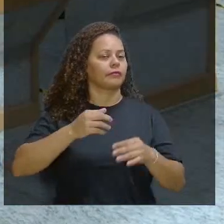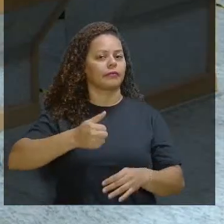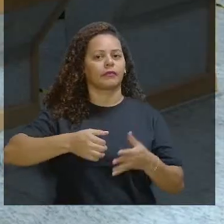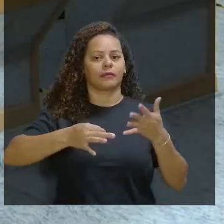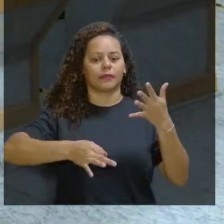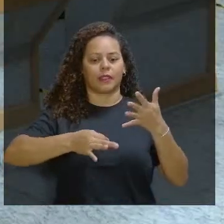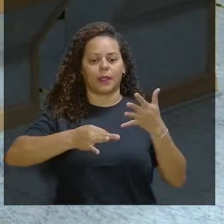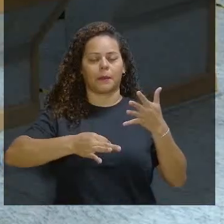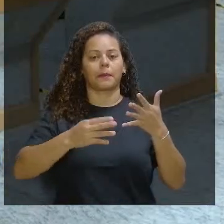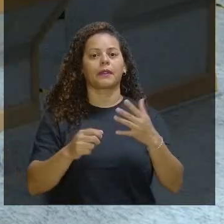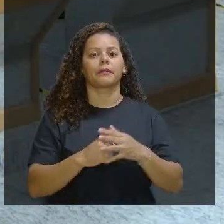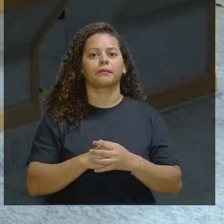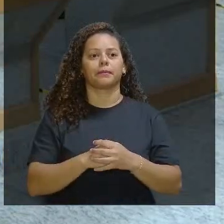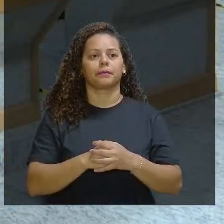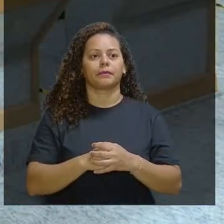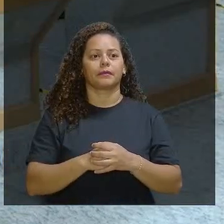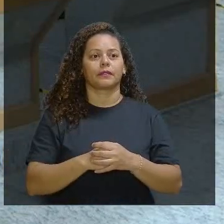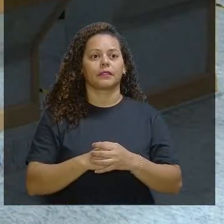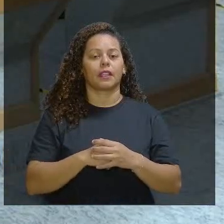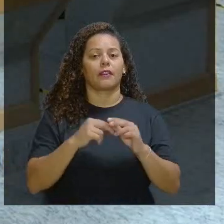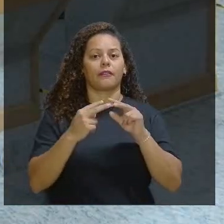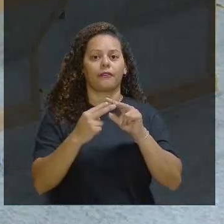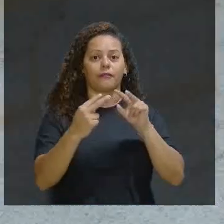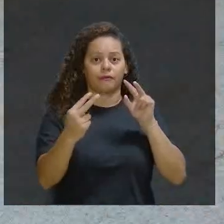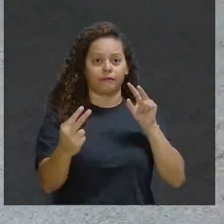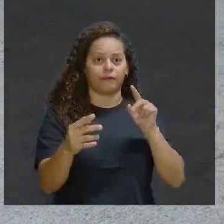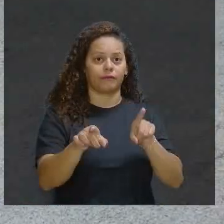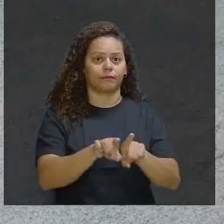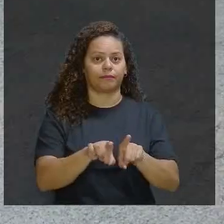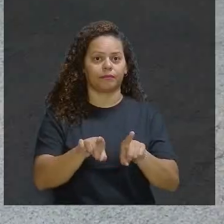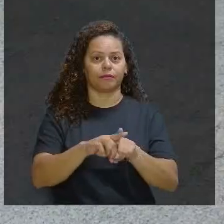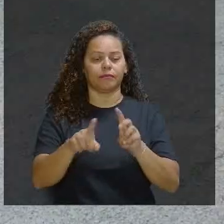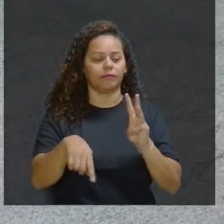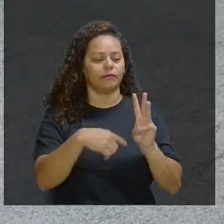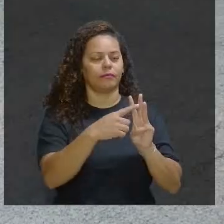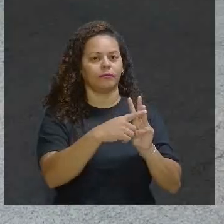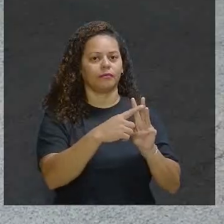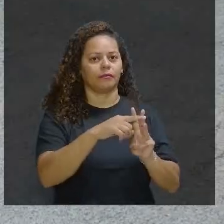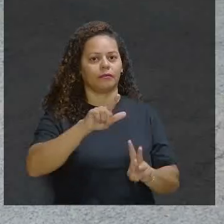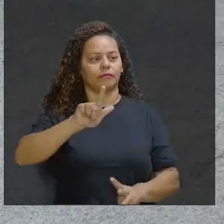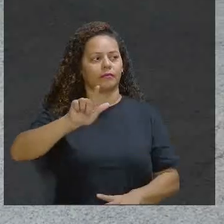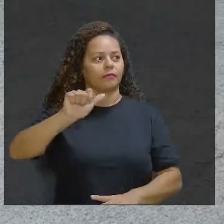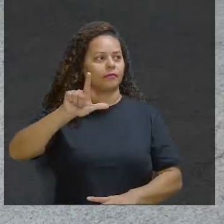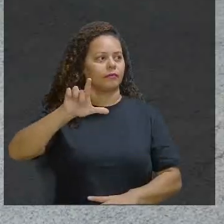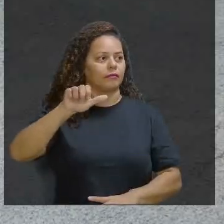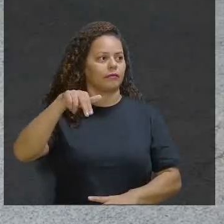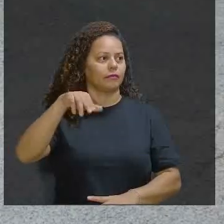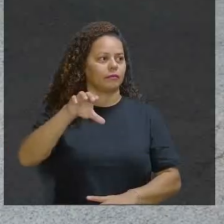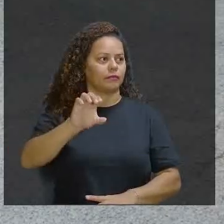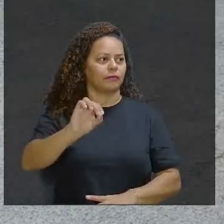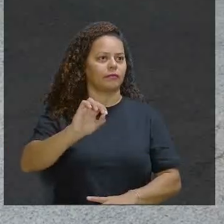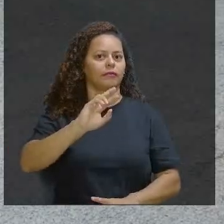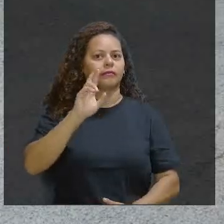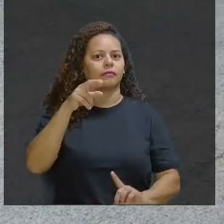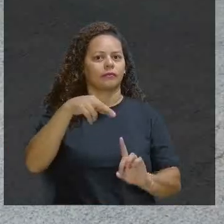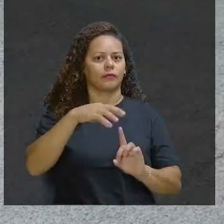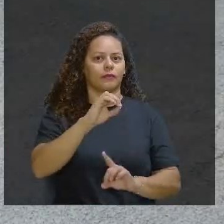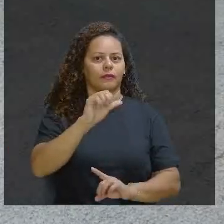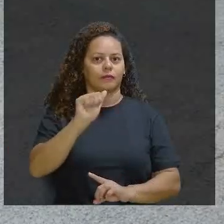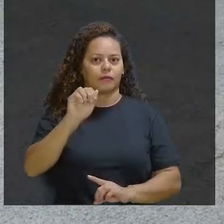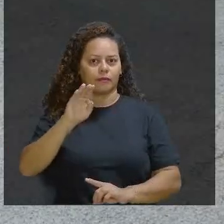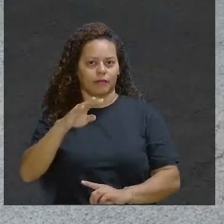Grau, está por videoconferência, e o juiz Galiano Sei, que também representa a OAB nesse